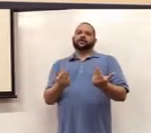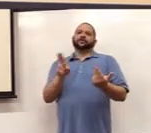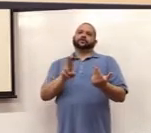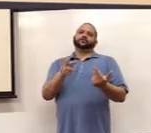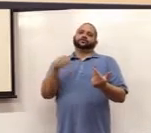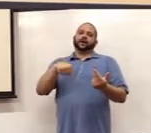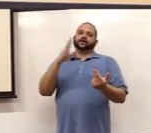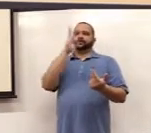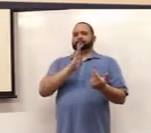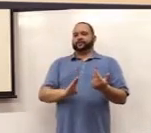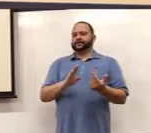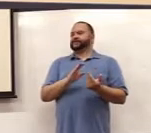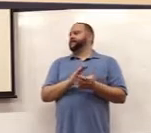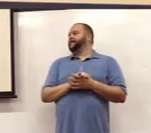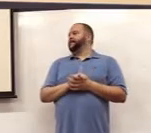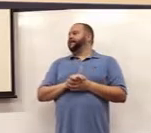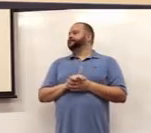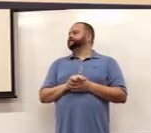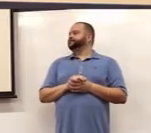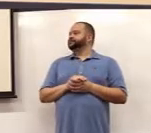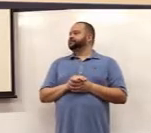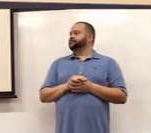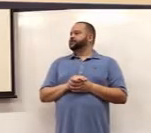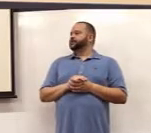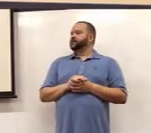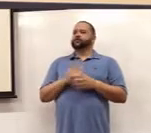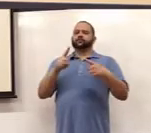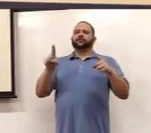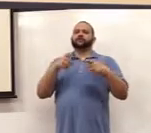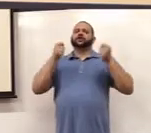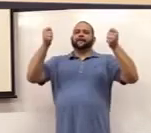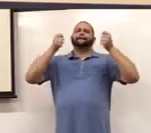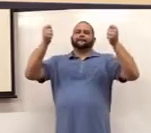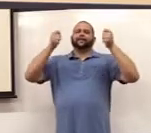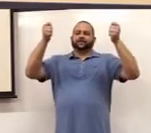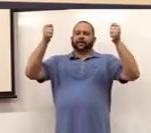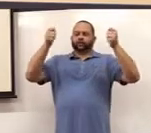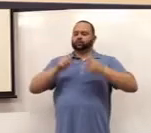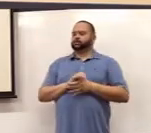usou aqui o Pra Não Dizer Que Não Falei de Flores, Caminhando e Cantando, com música de protesto.